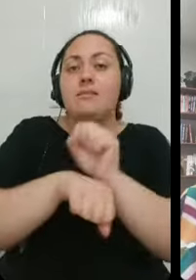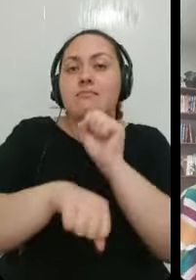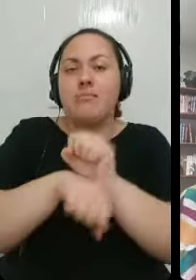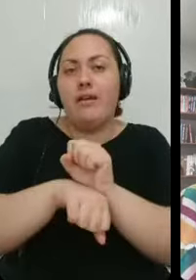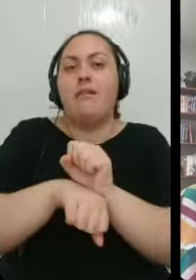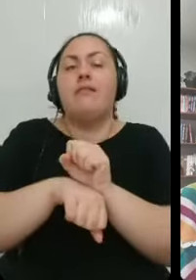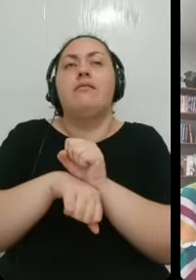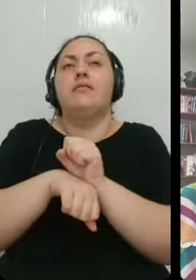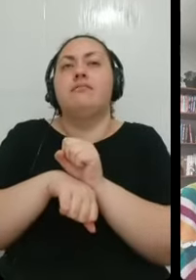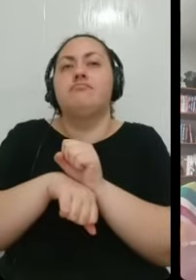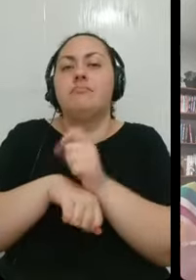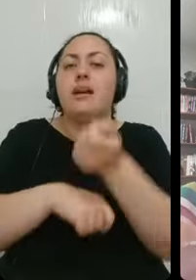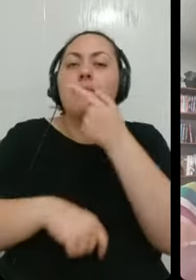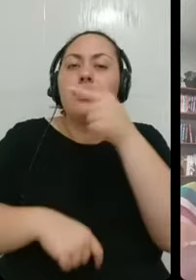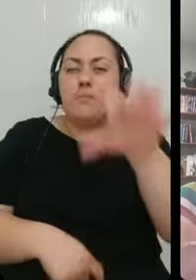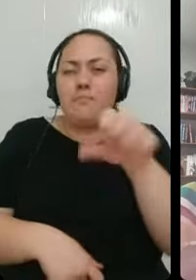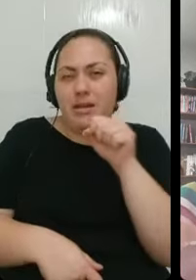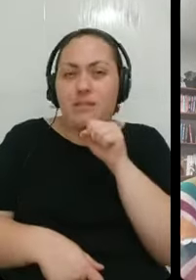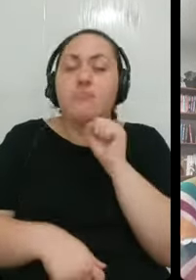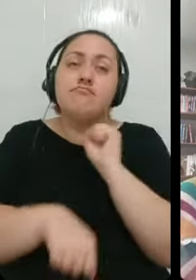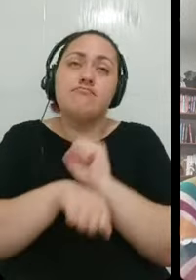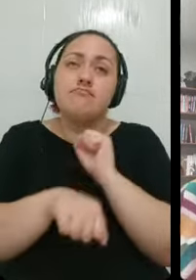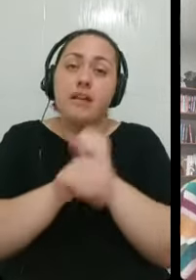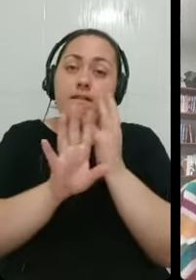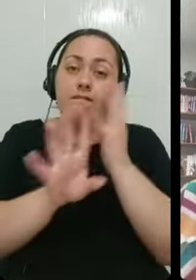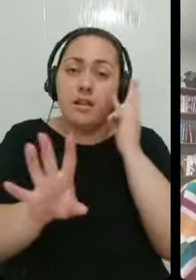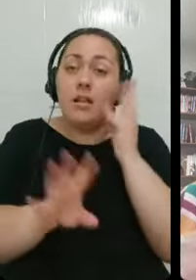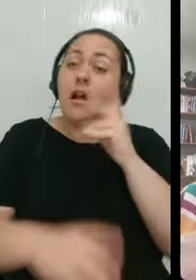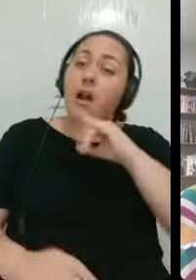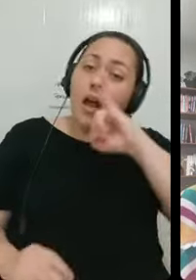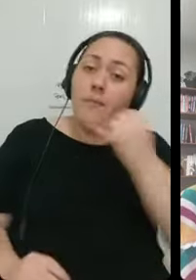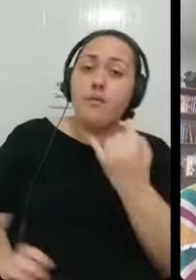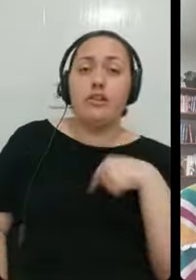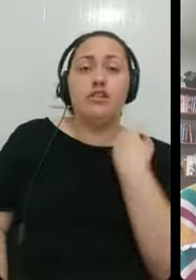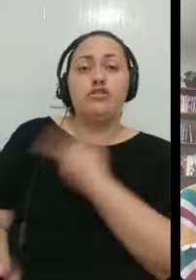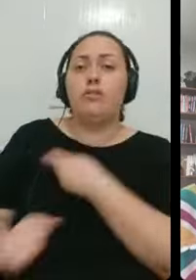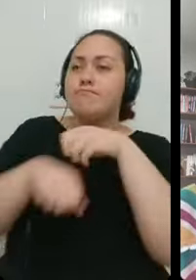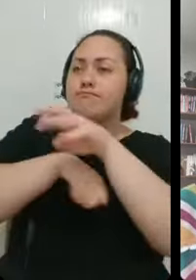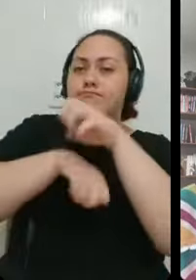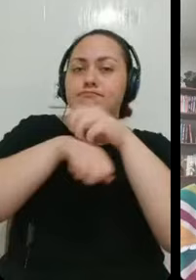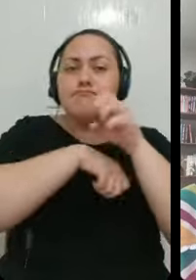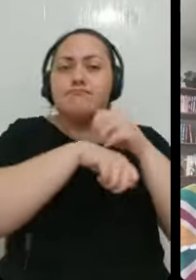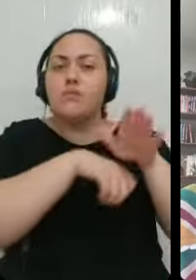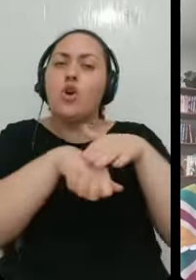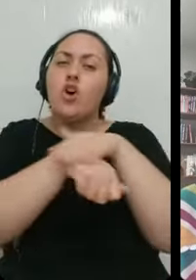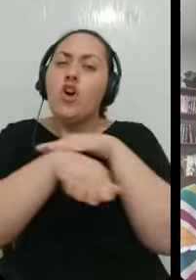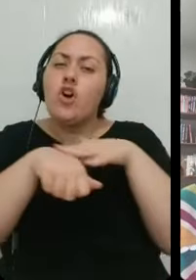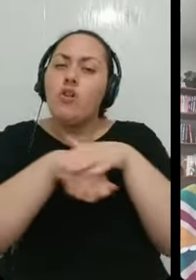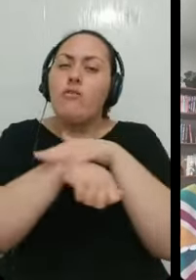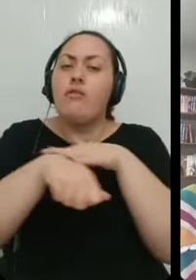vários temas, né? Começa com uma conversa bem.